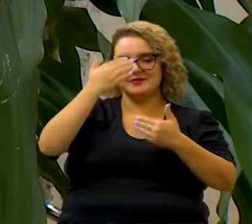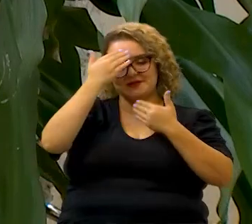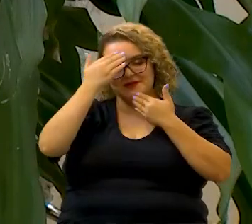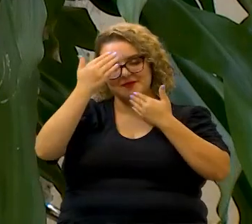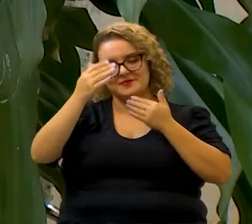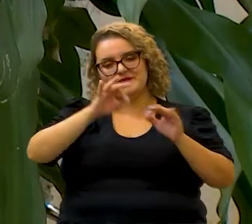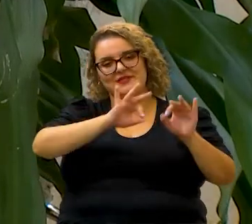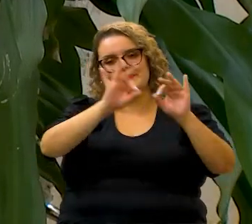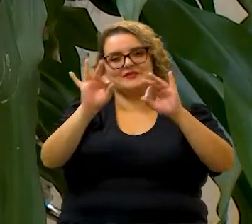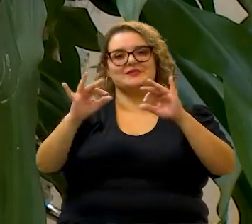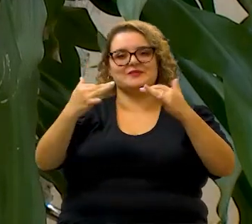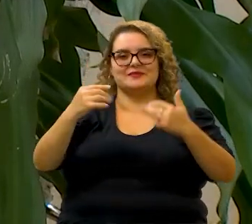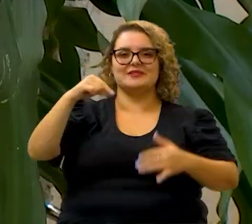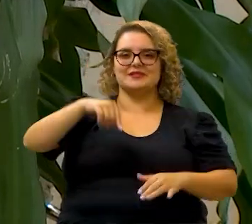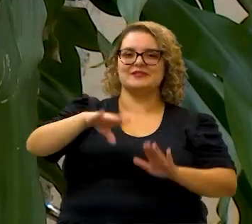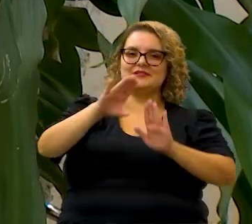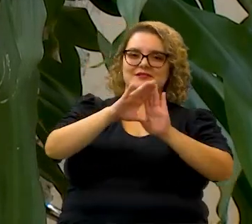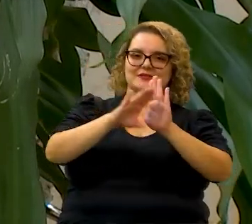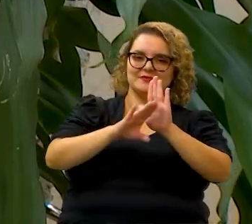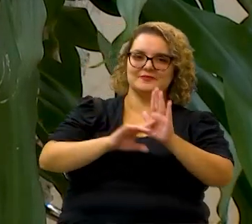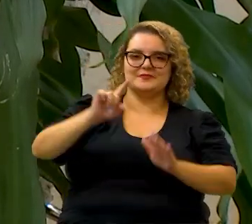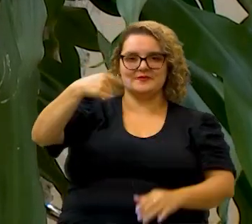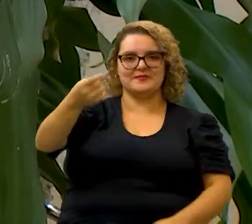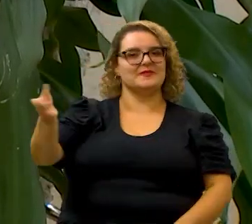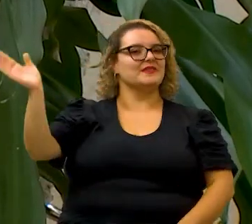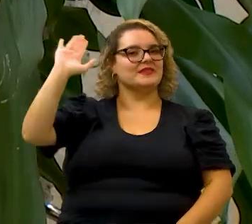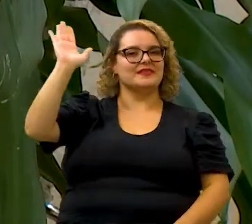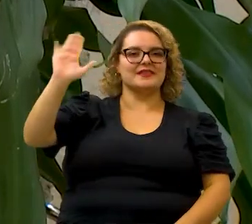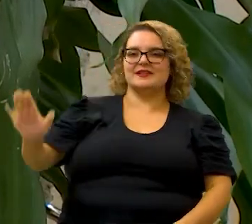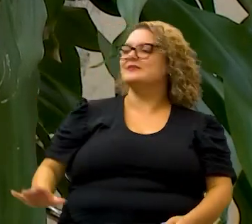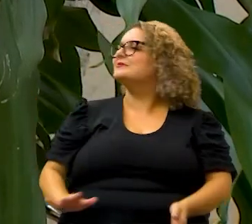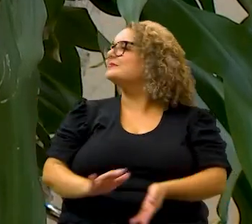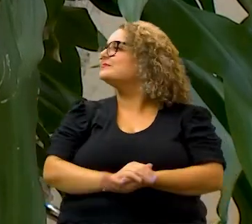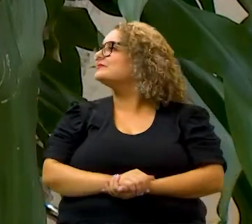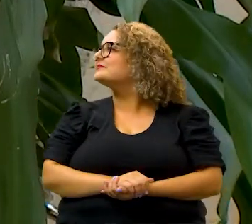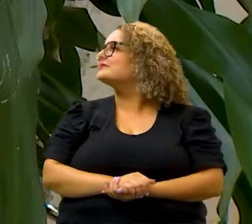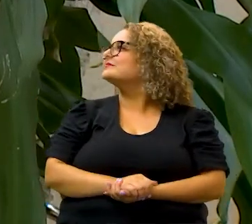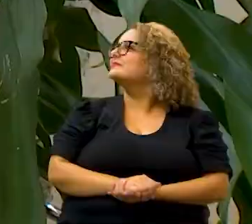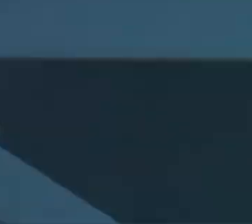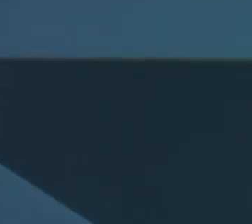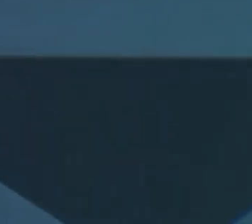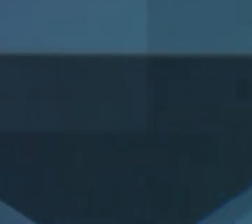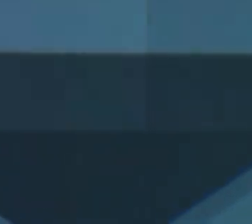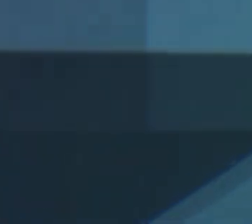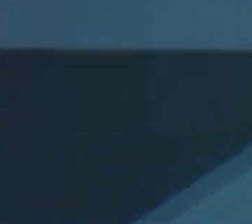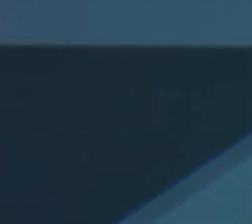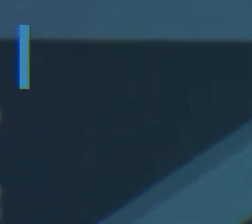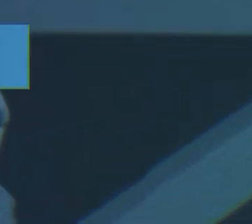outras edições. Muito obrigada pela sua companhia aqui nesse programa e até a próxima.